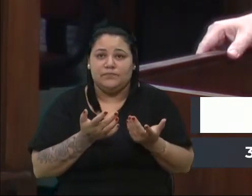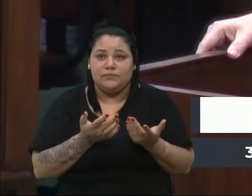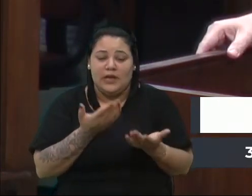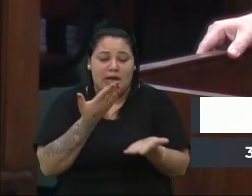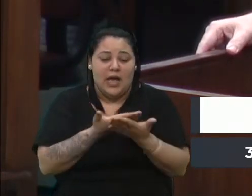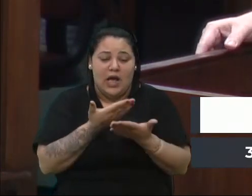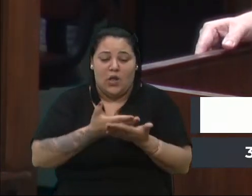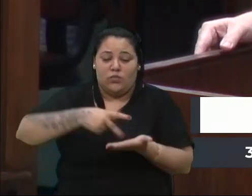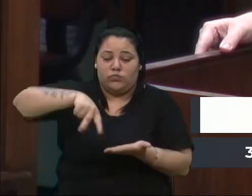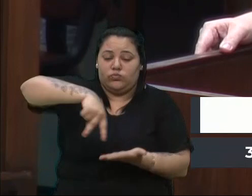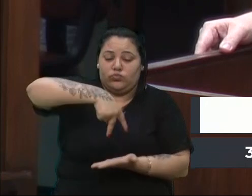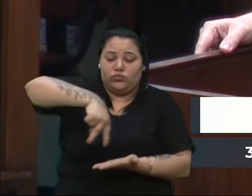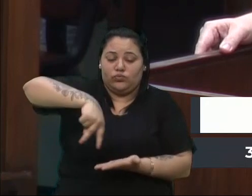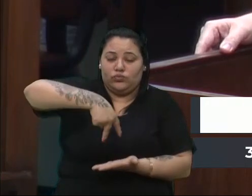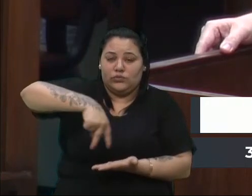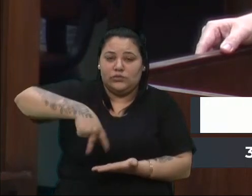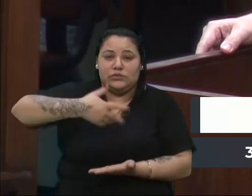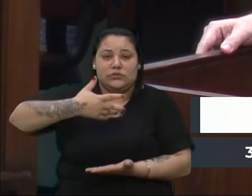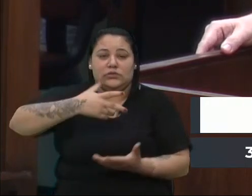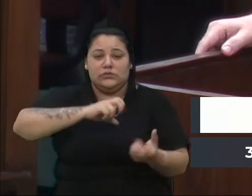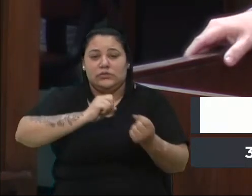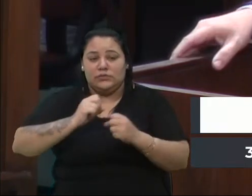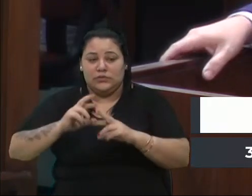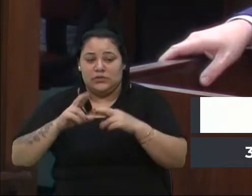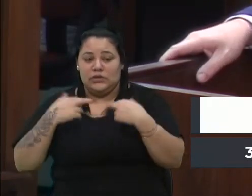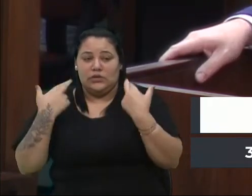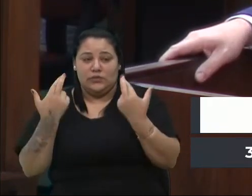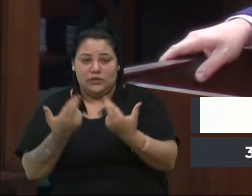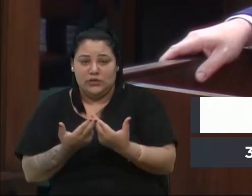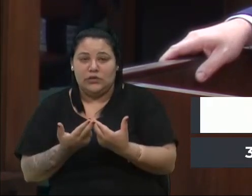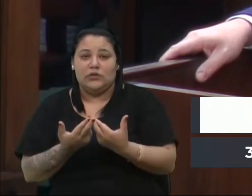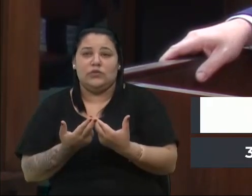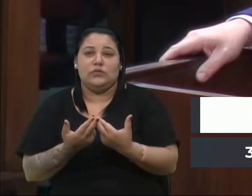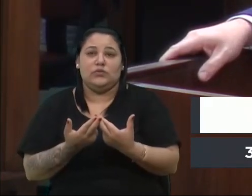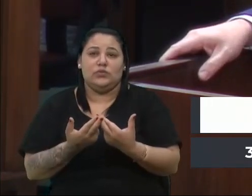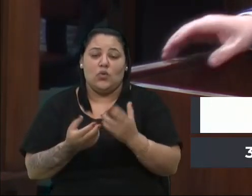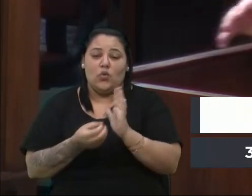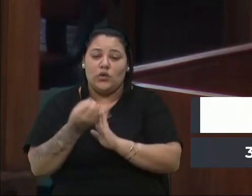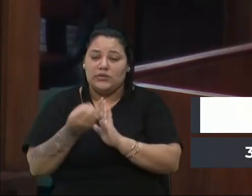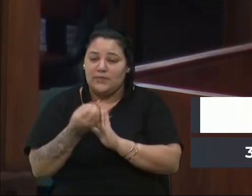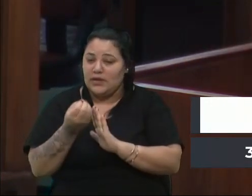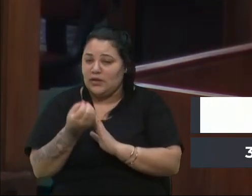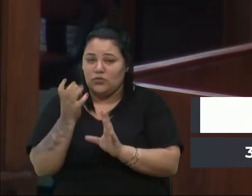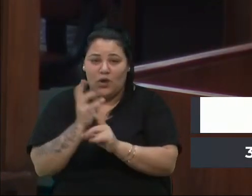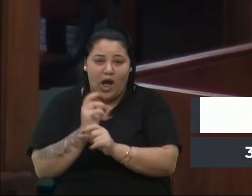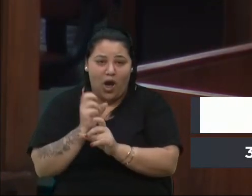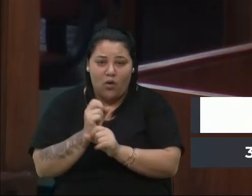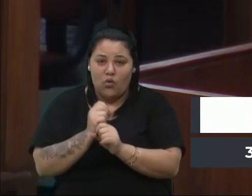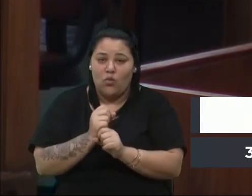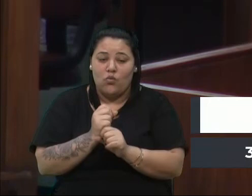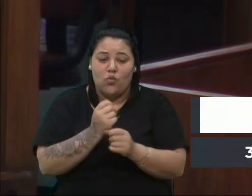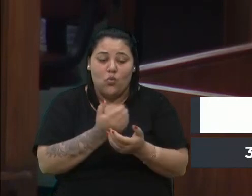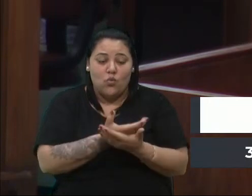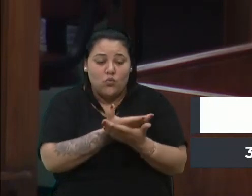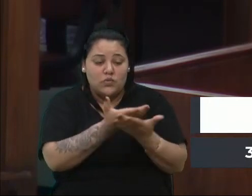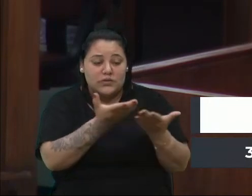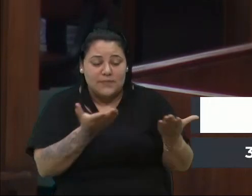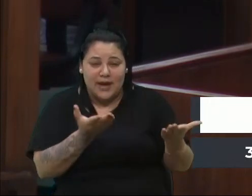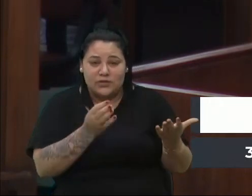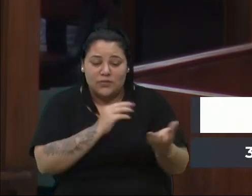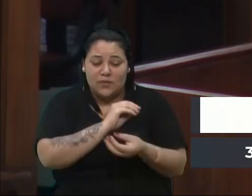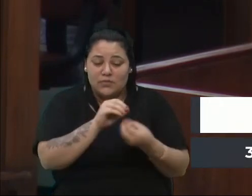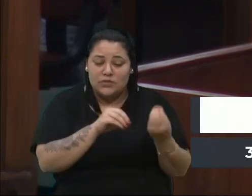aulas de dança, enfim, as reuniões dos orçamentos que eram feitos, enfim, um espaço plural para